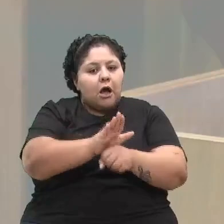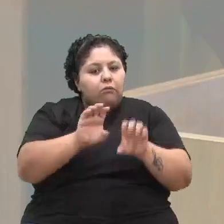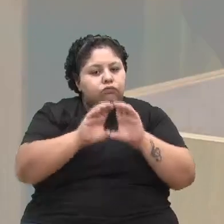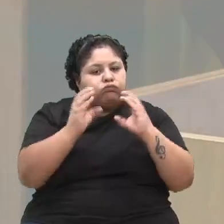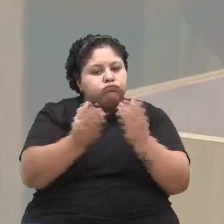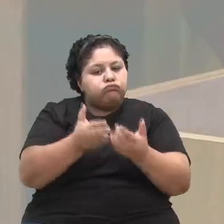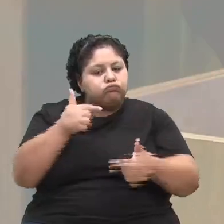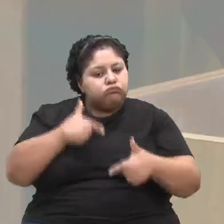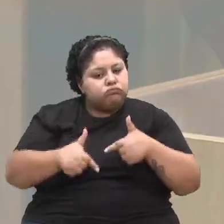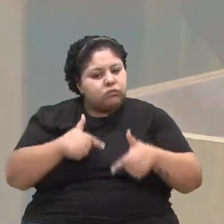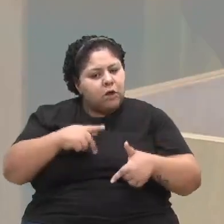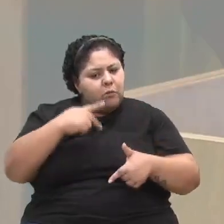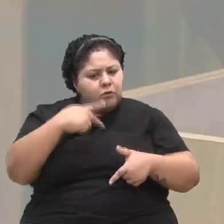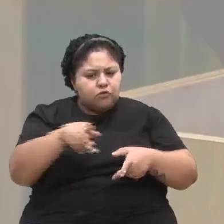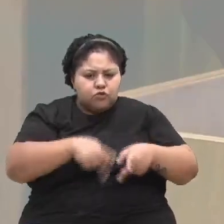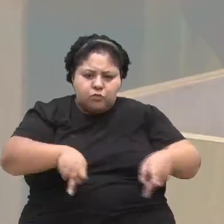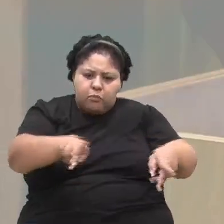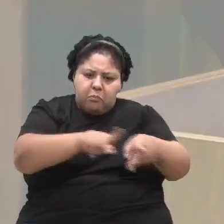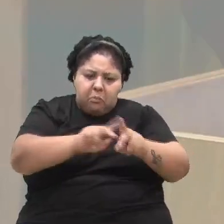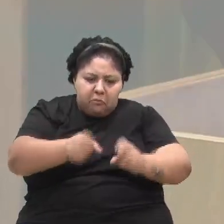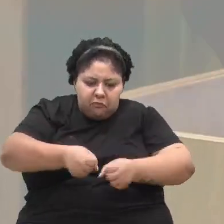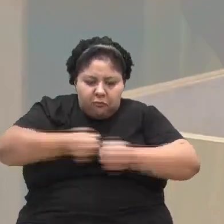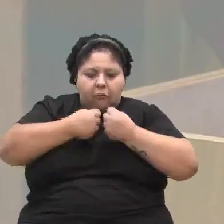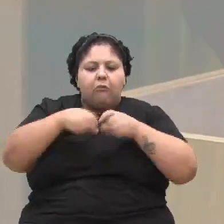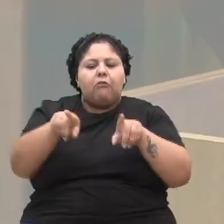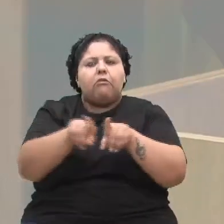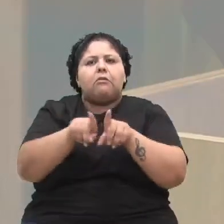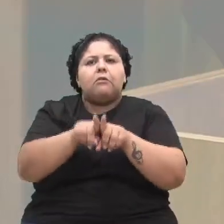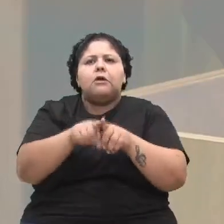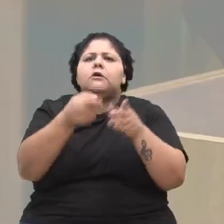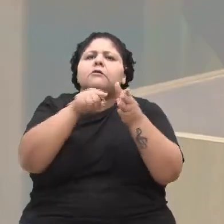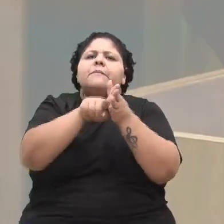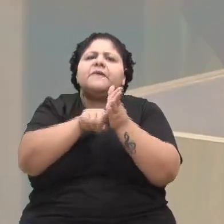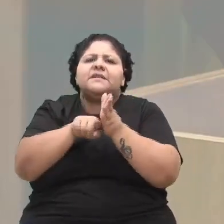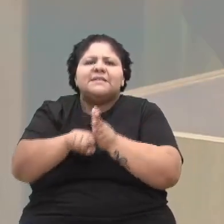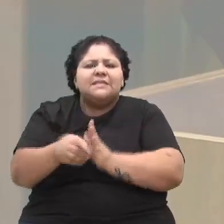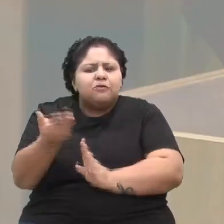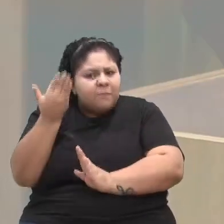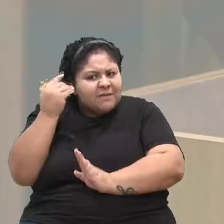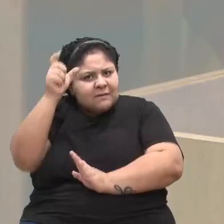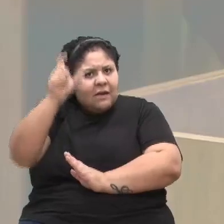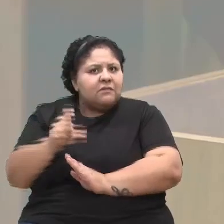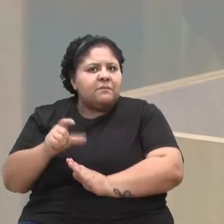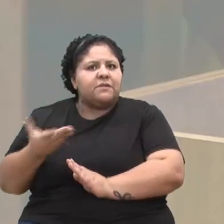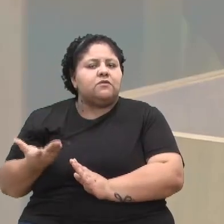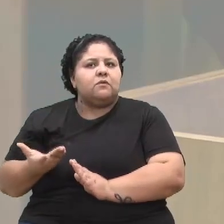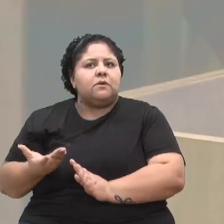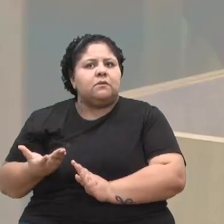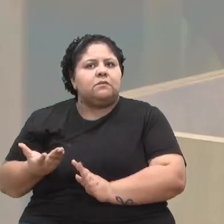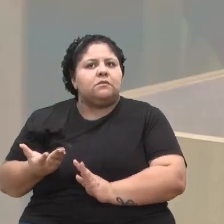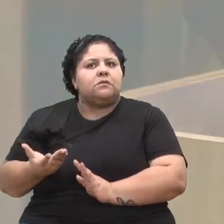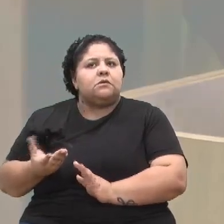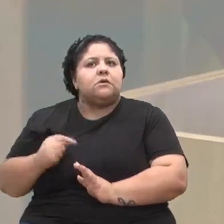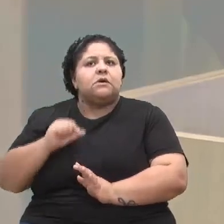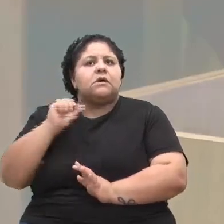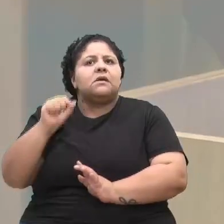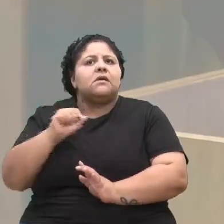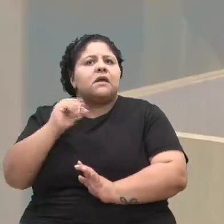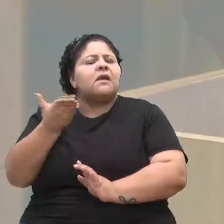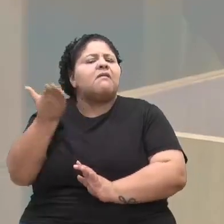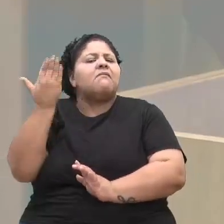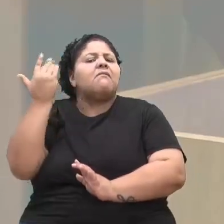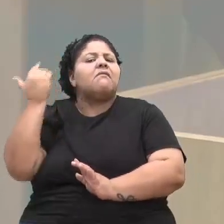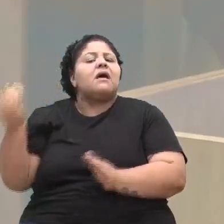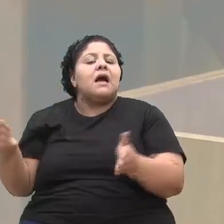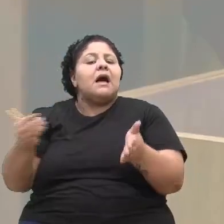trabalhou pelo seu povo, que se empenhou pelo seu povo. Pesquisem o passado dessa pessoa. Quem ela foi até o presente